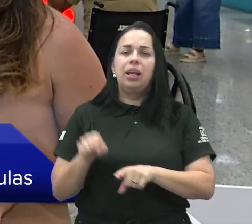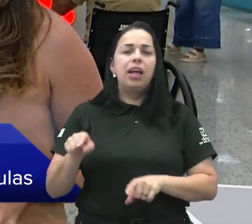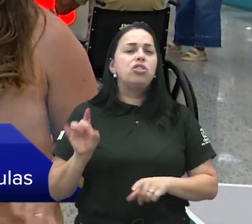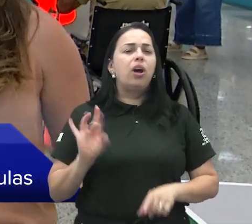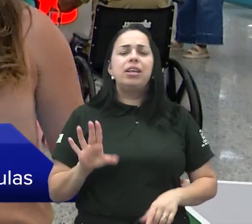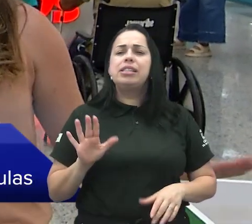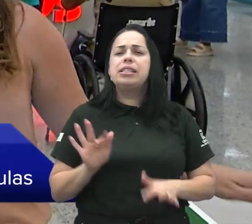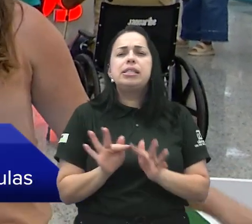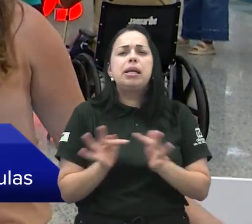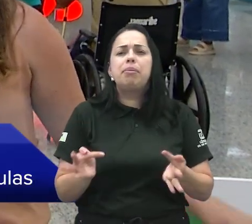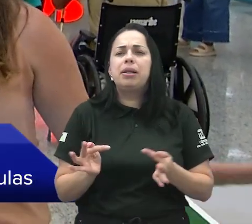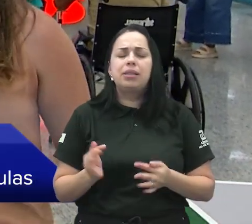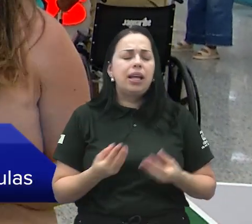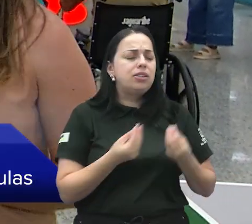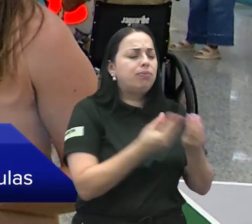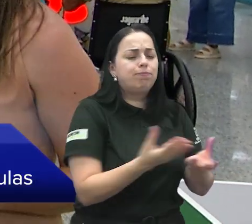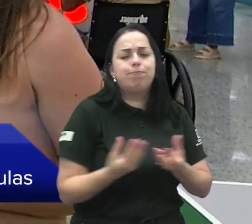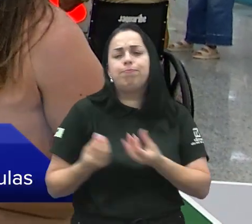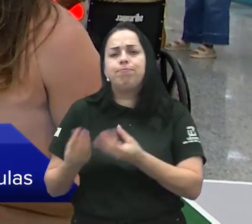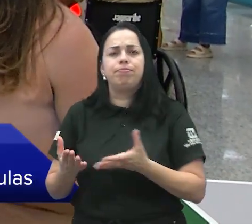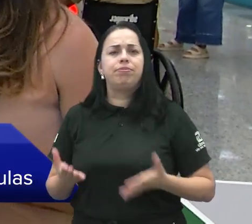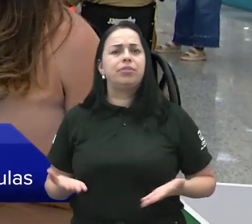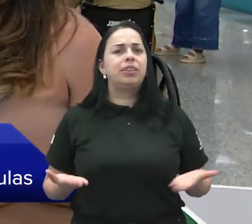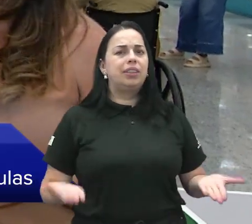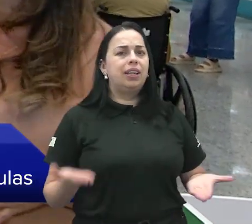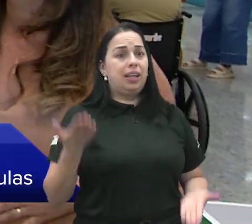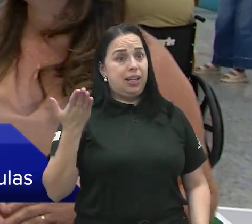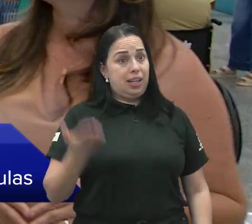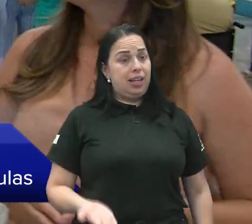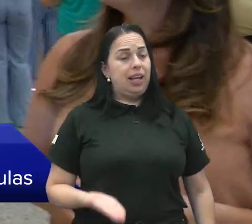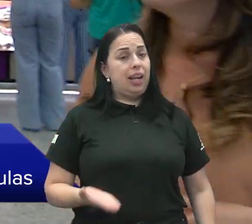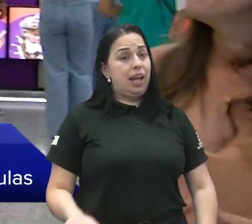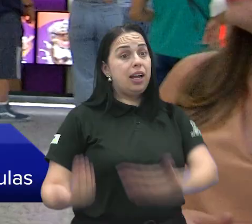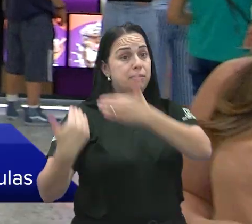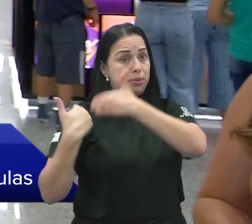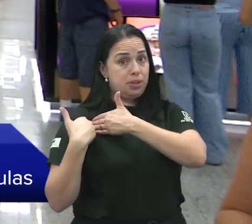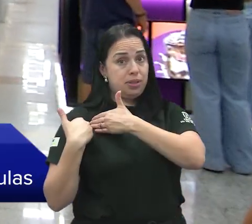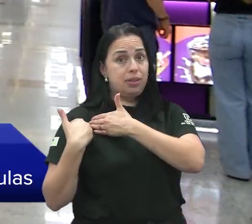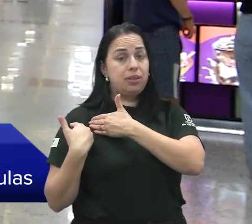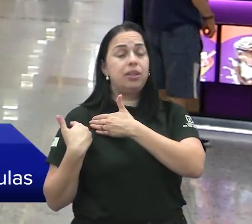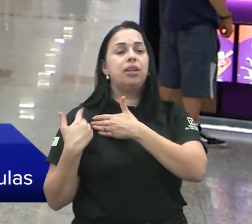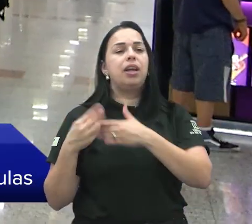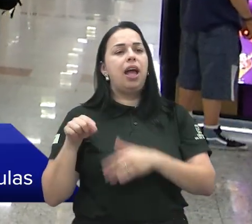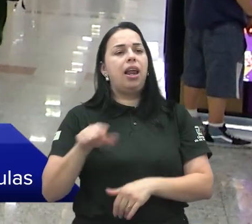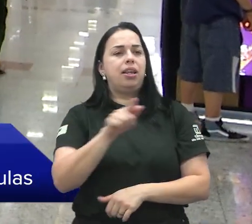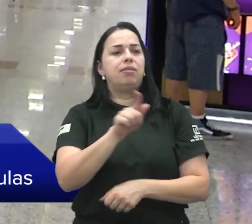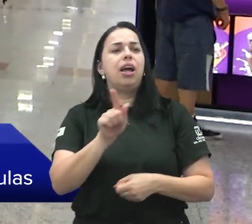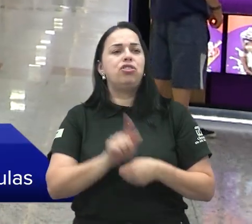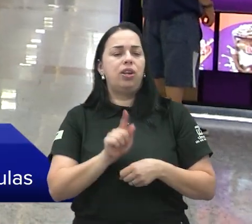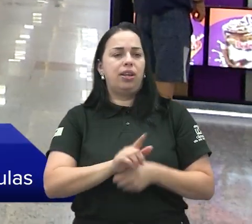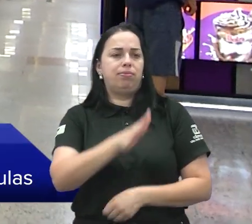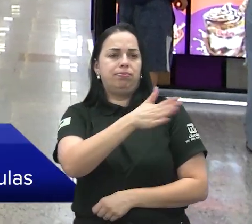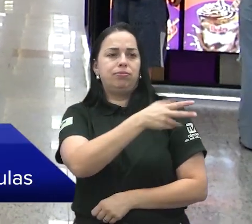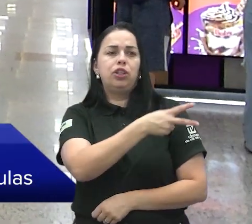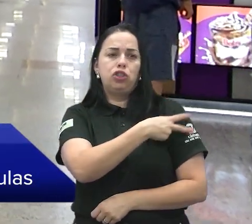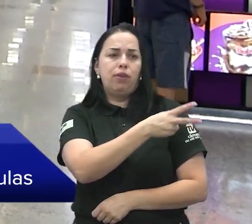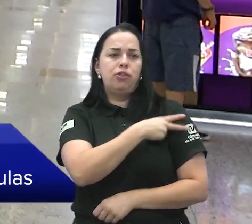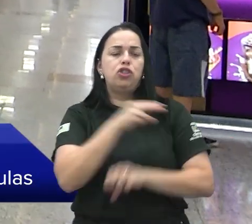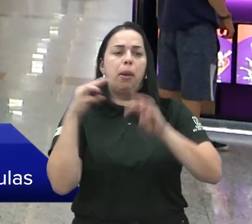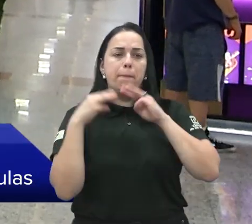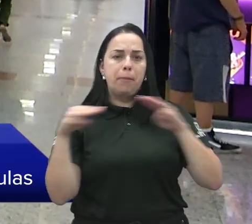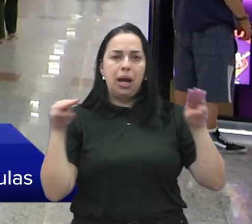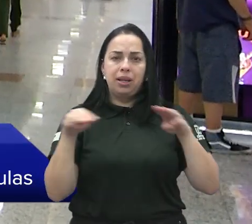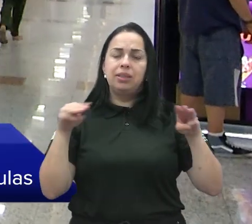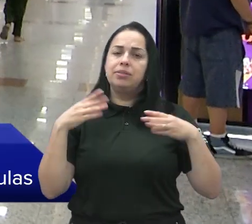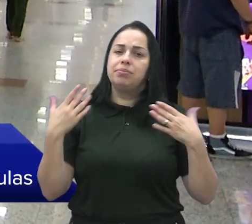só chegar e depositar o material aqui nos pontos de coleta. Perfeito, essa foi a Gláucia a falar com a gente, ela que é gerente de marketing aqui